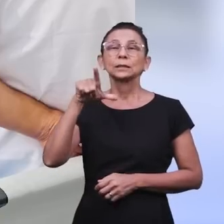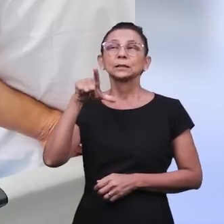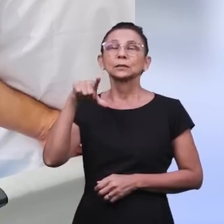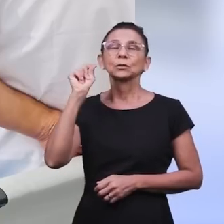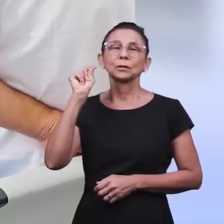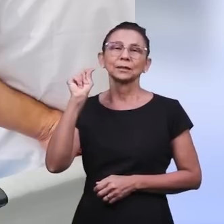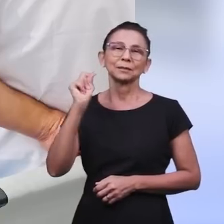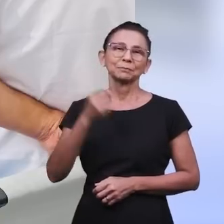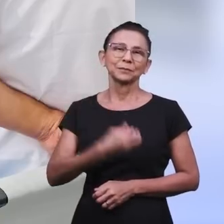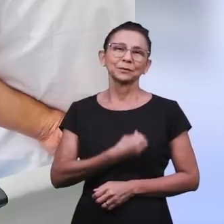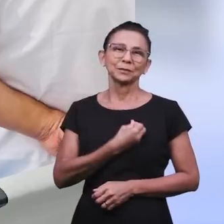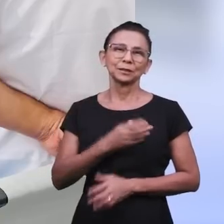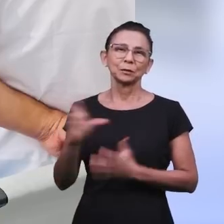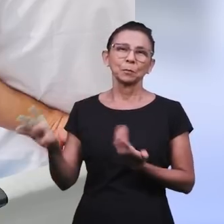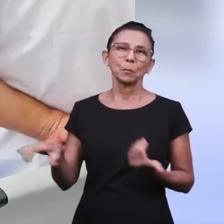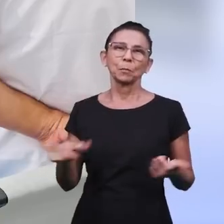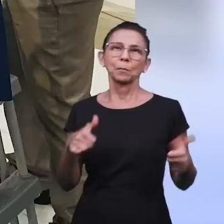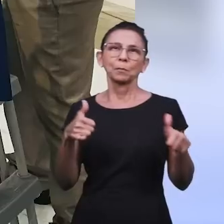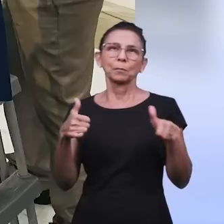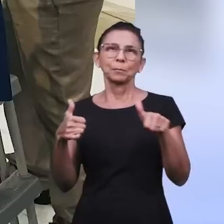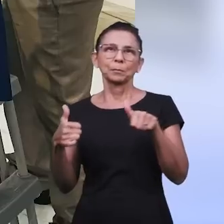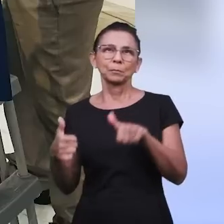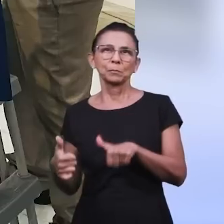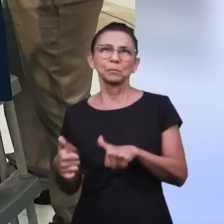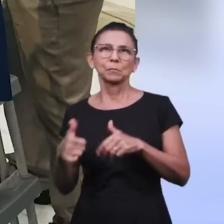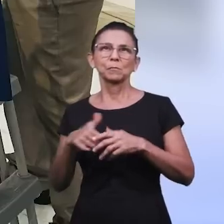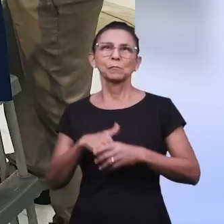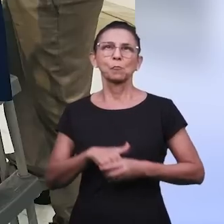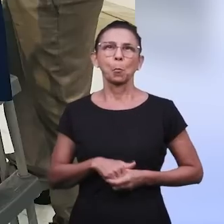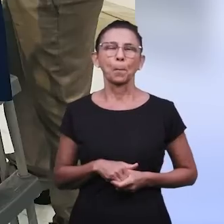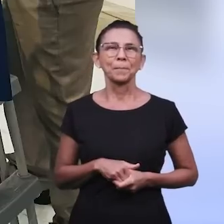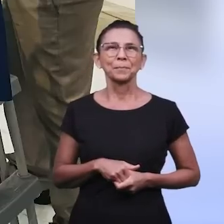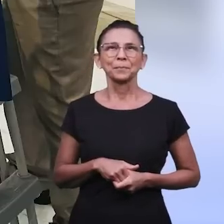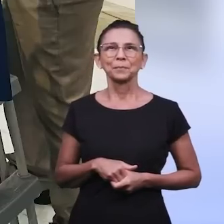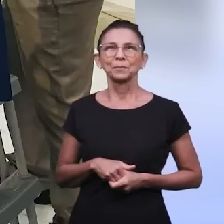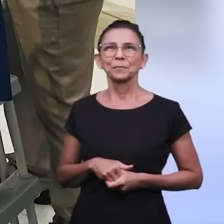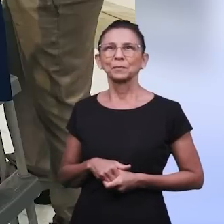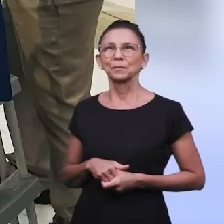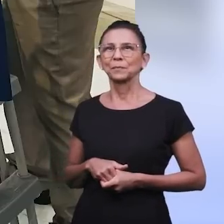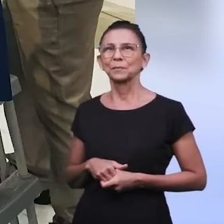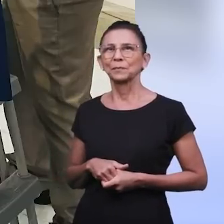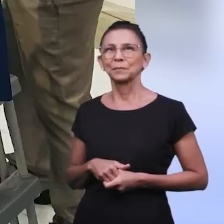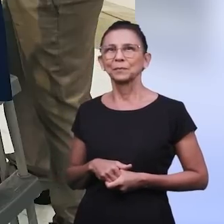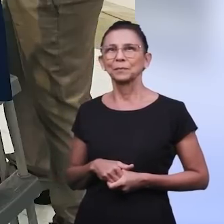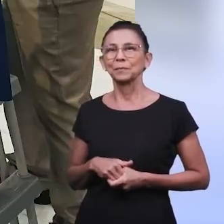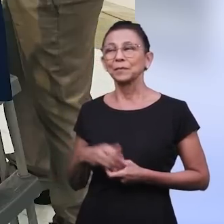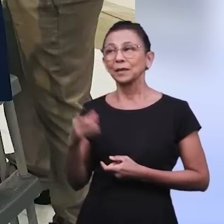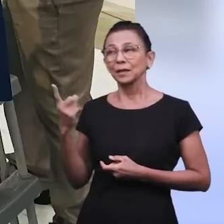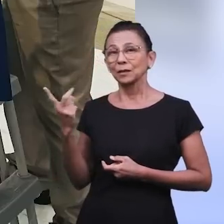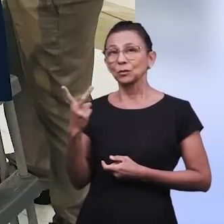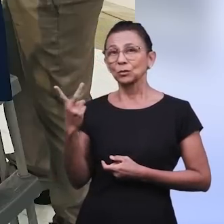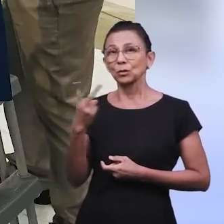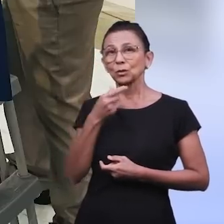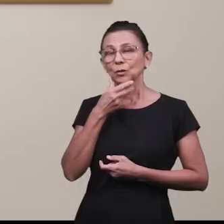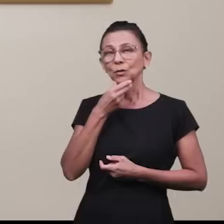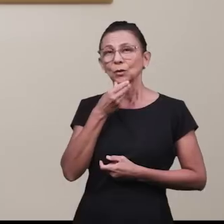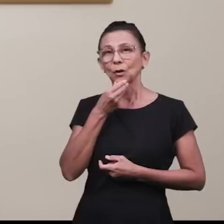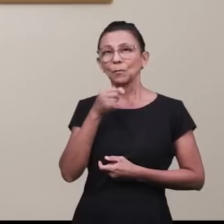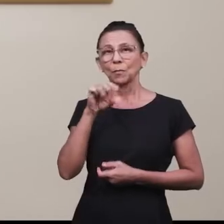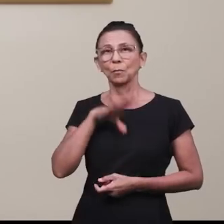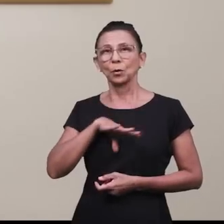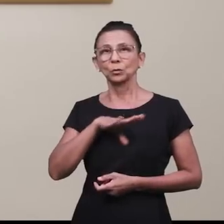portuguesa e 1 de nacionalidade angolana. Este foi um momento de grande festa e glorificação ao Senhor, com a presença de